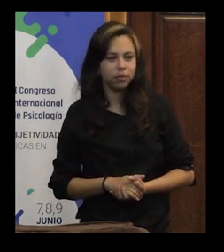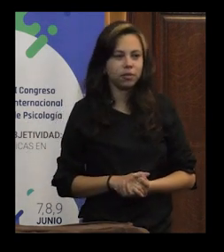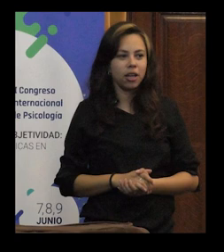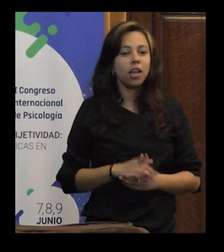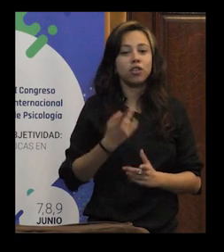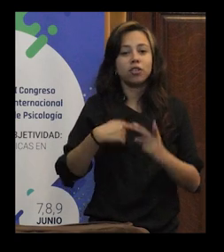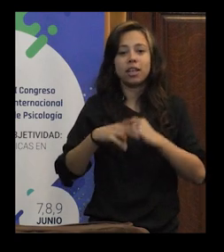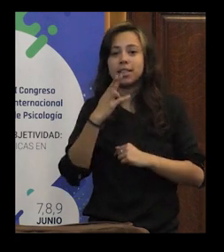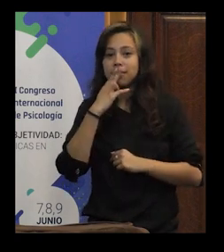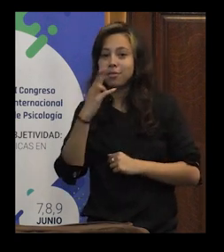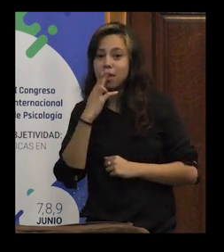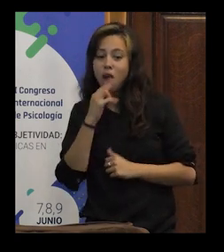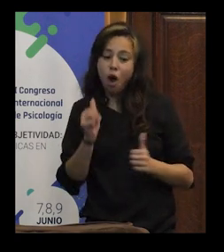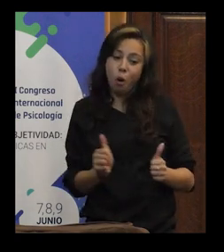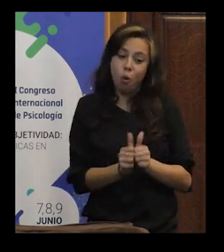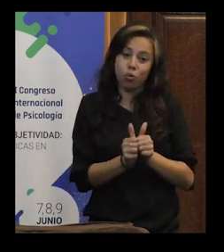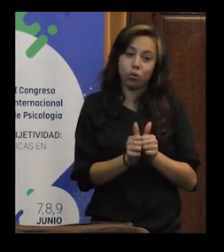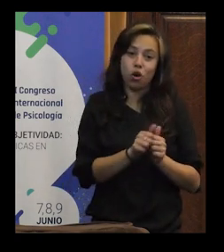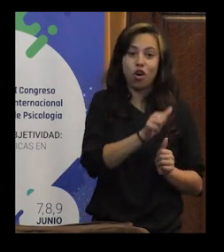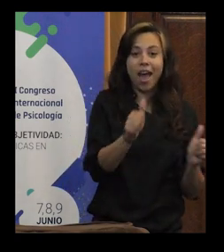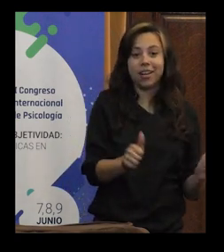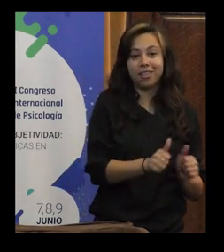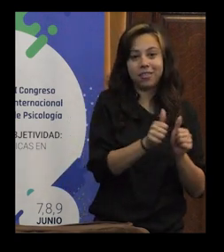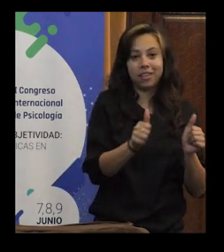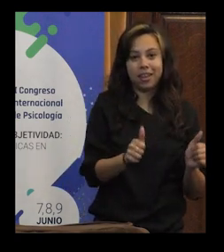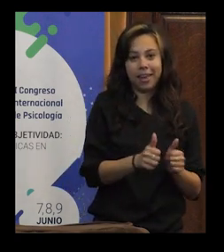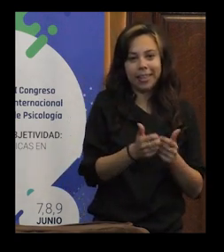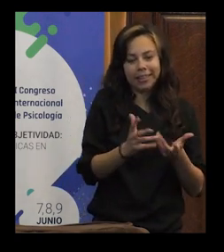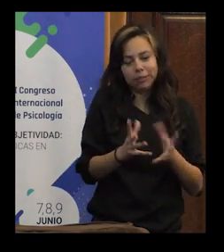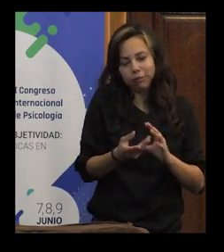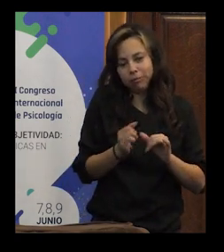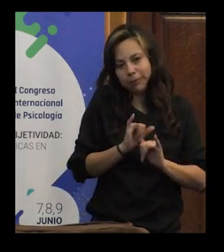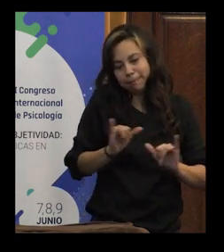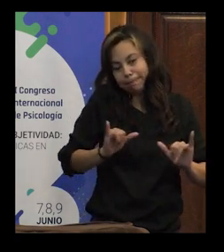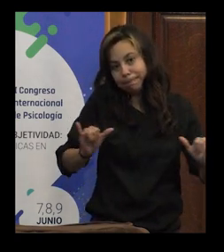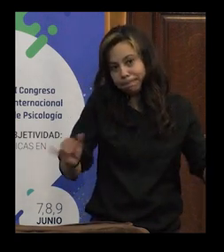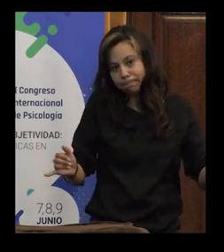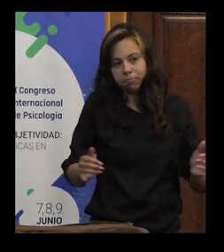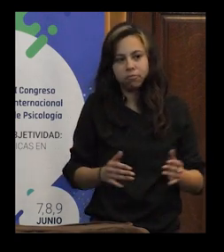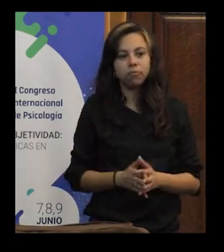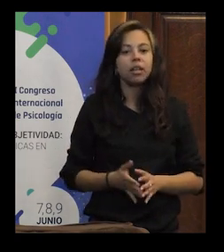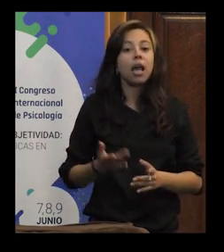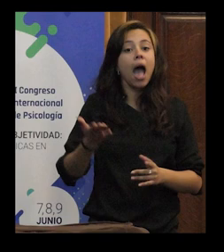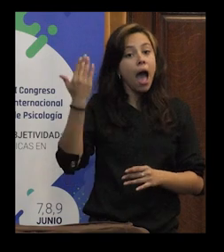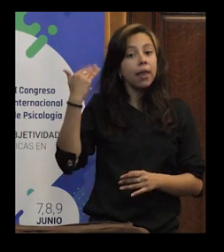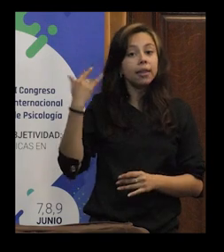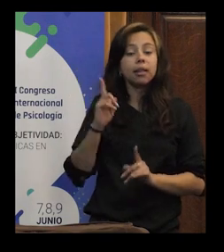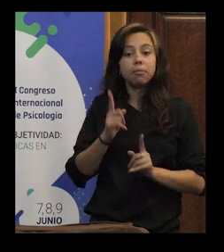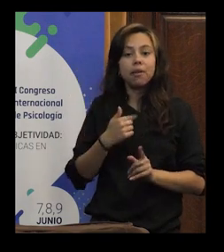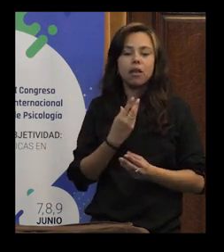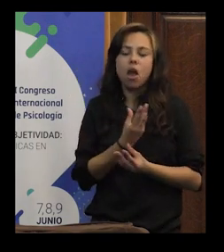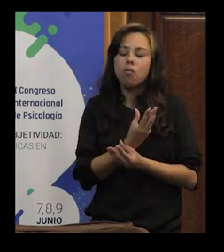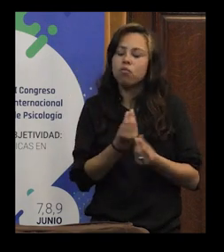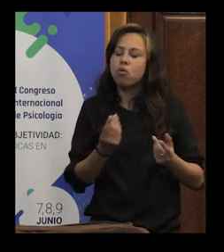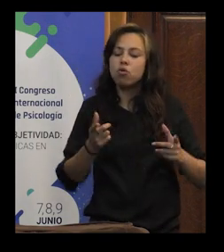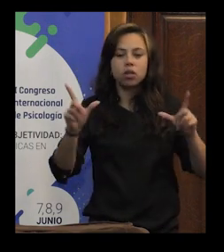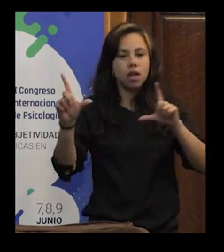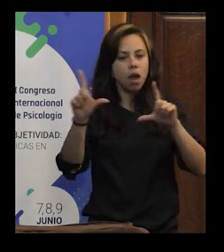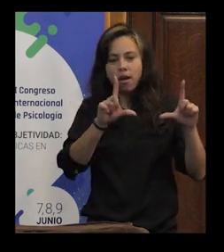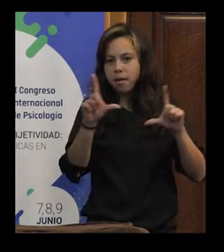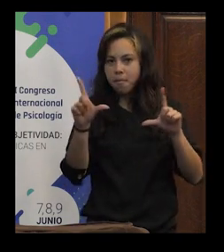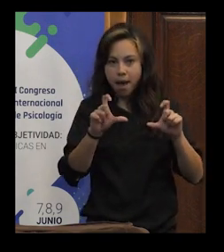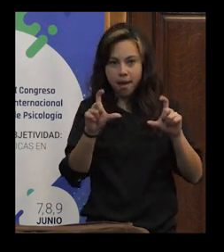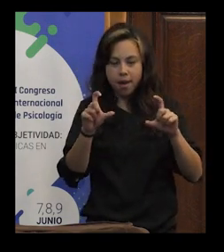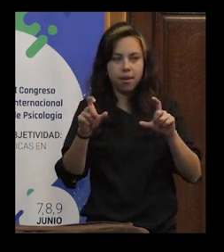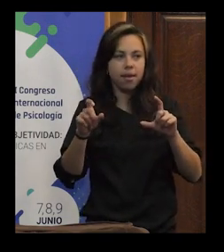cruelmente também, há muitas imagens que associam o fumo em situações de